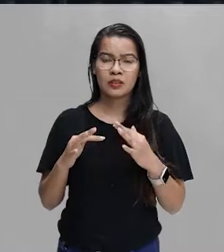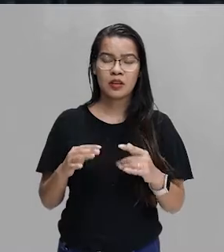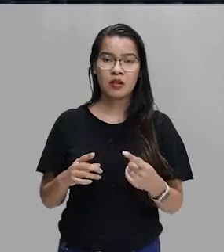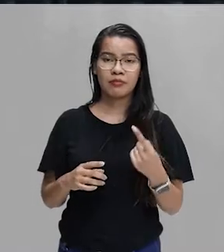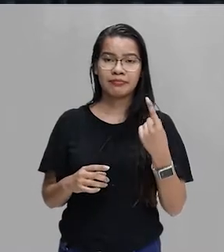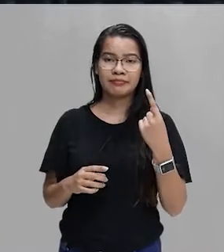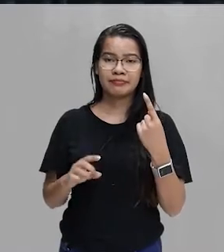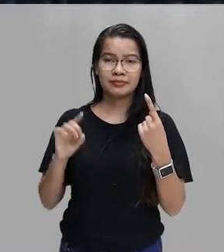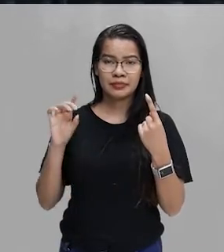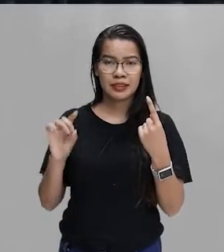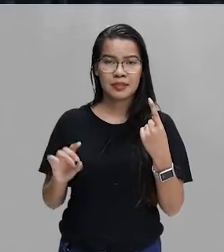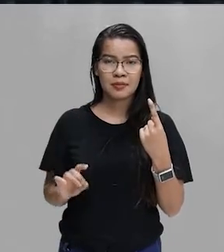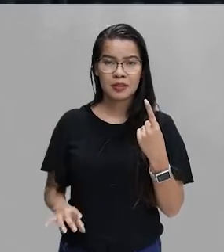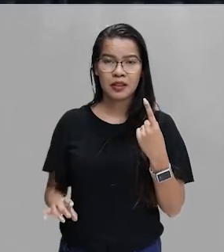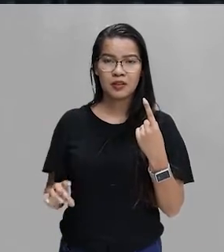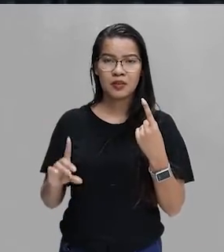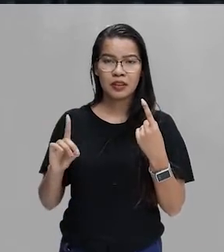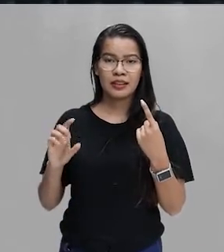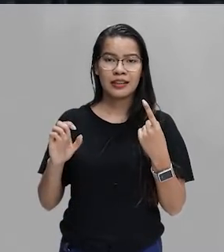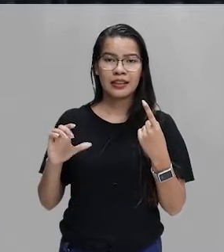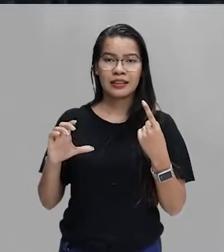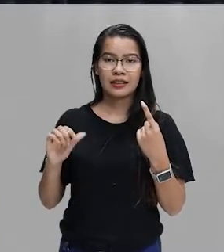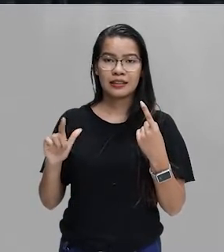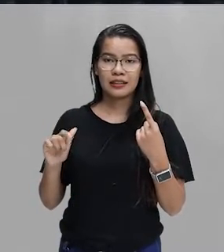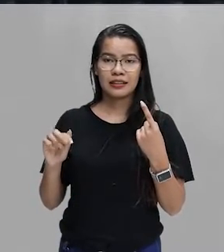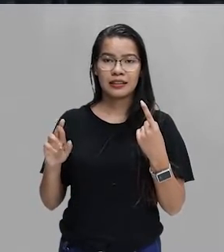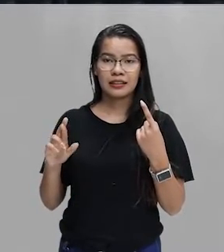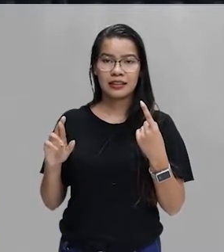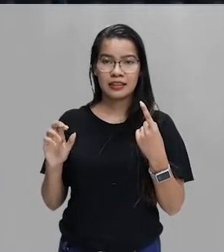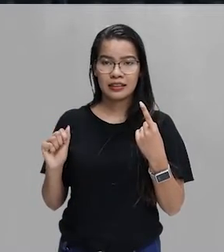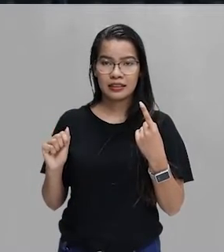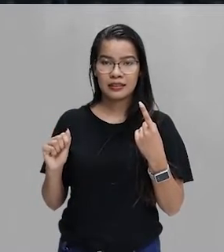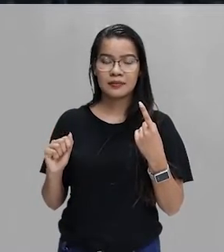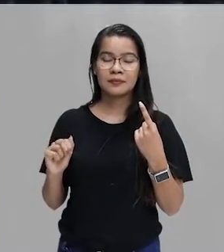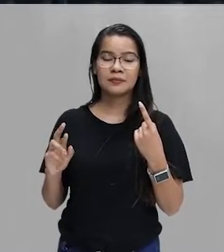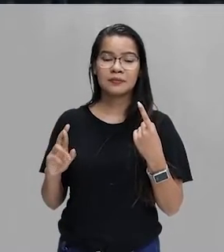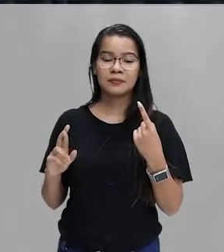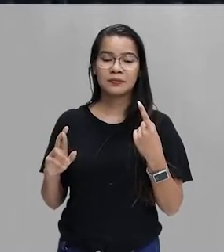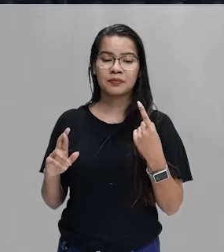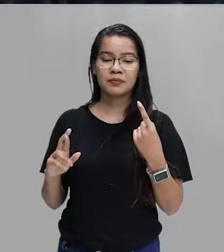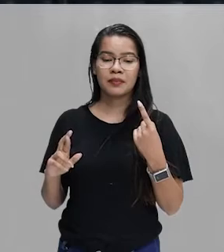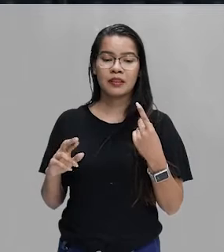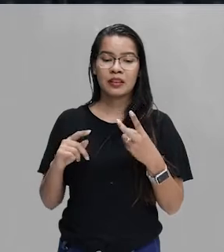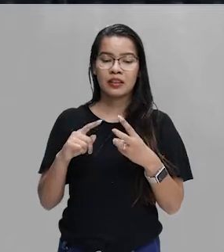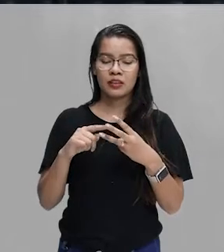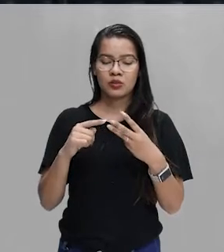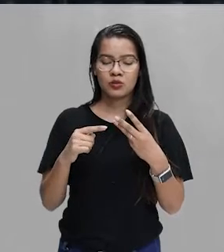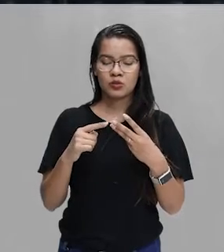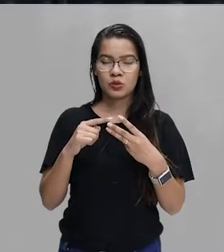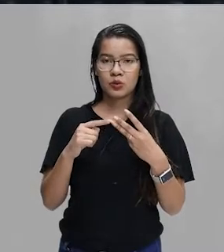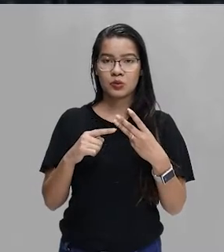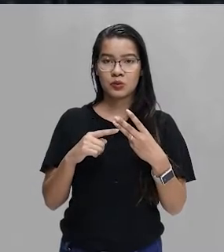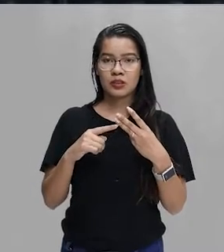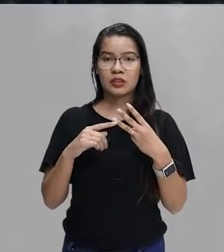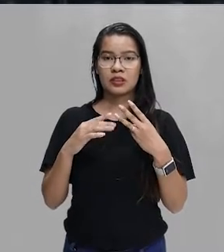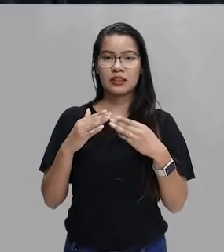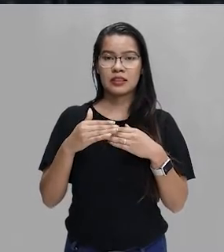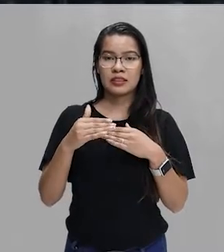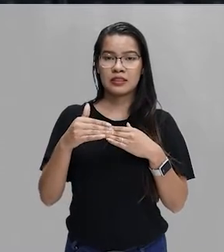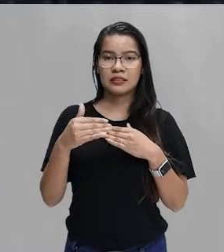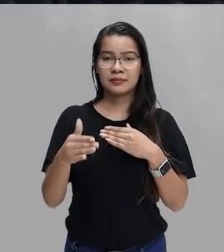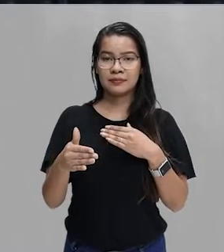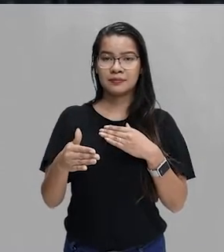principal, declarou-me, aqui. E no fim declarou-me, e as 2 orações que se